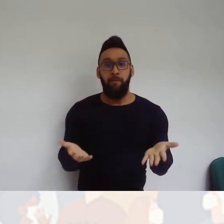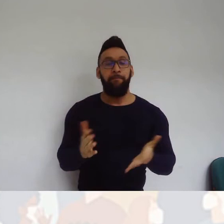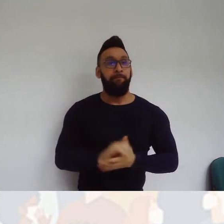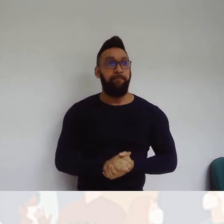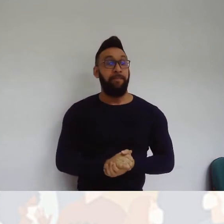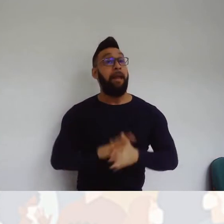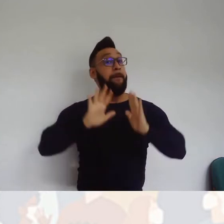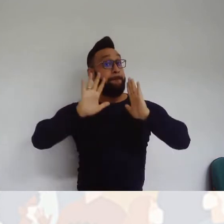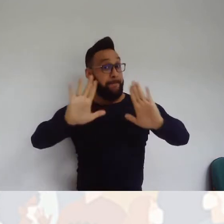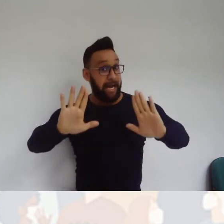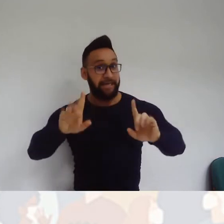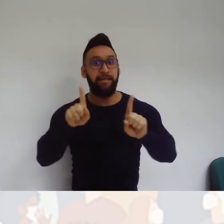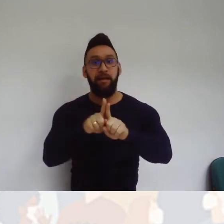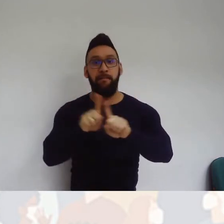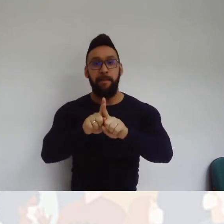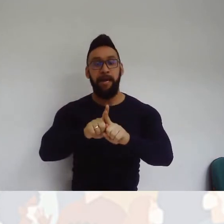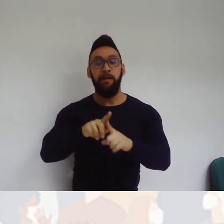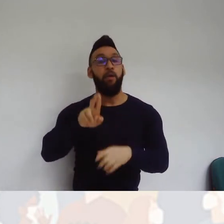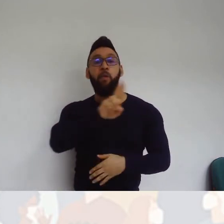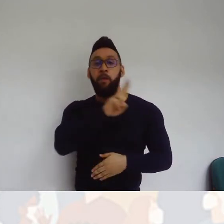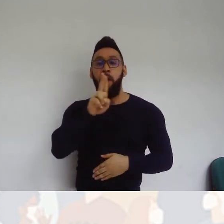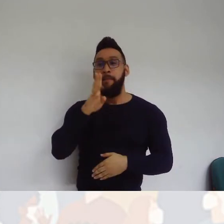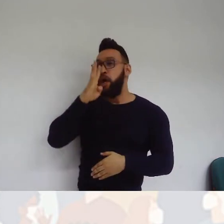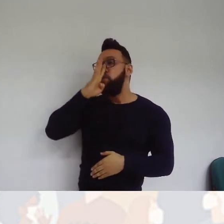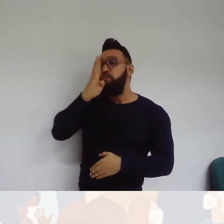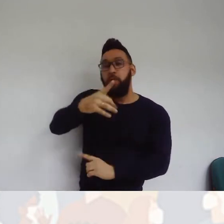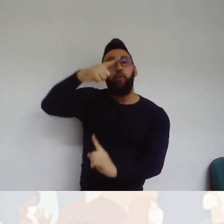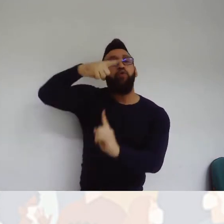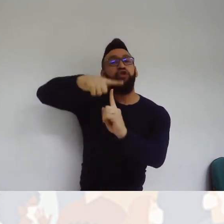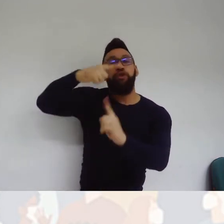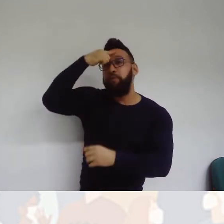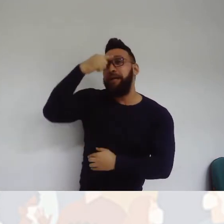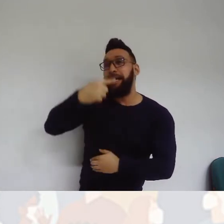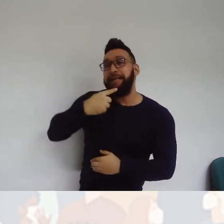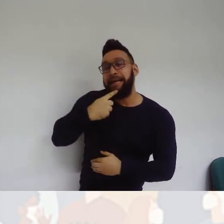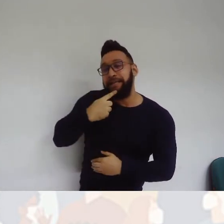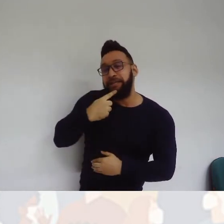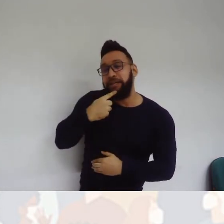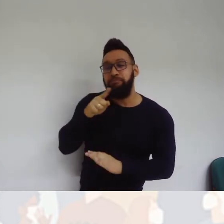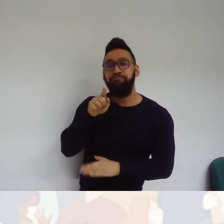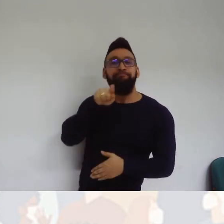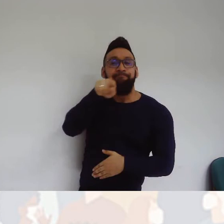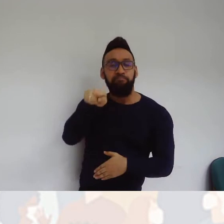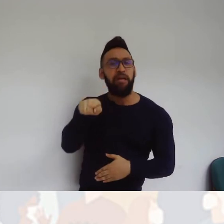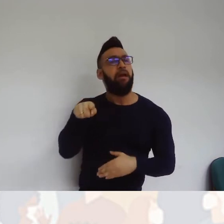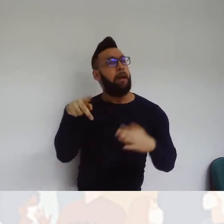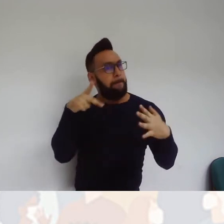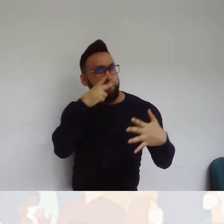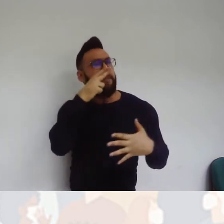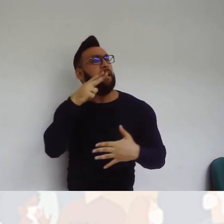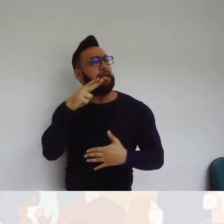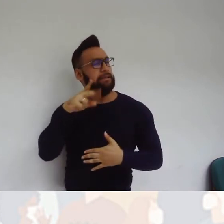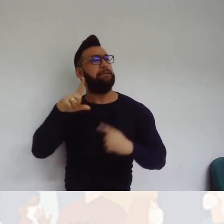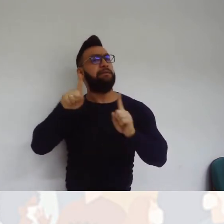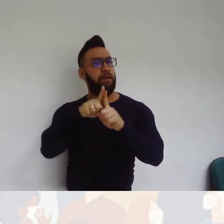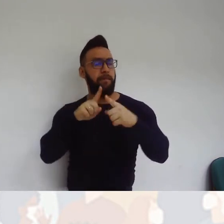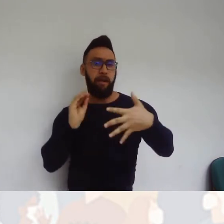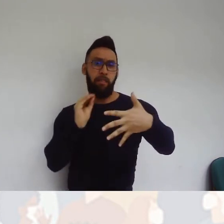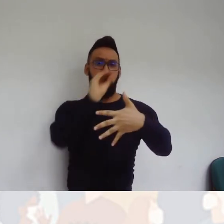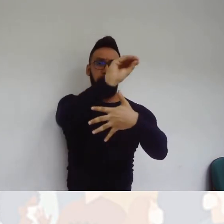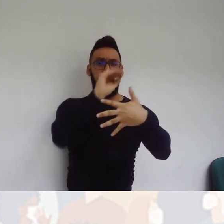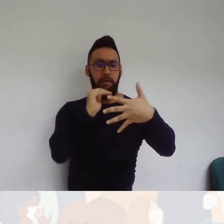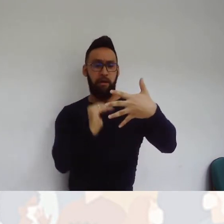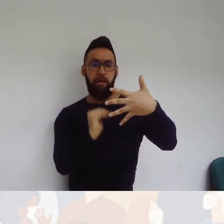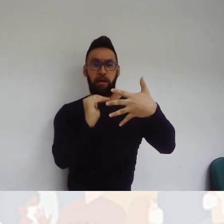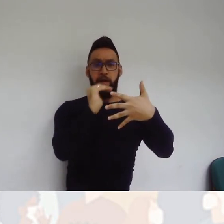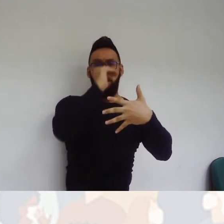dizer, o ícone também trazia um índice, né? E aí eu fiquei pensando nessa paisagem, que a paisagem que tem a